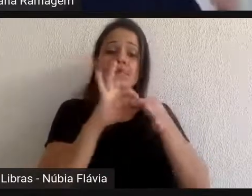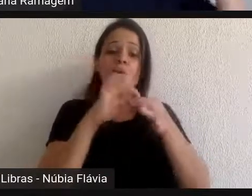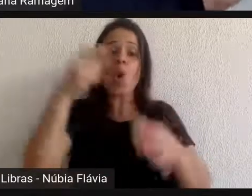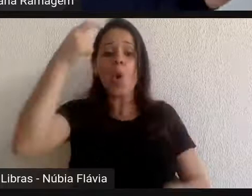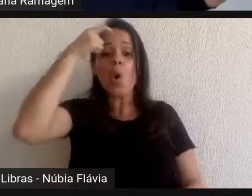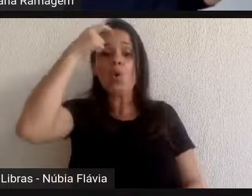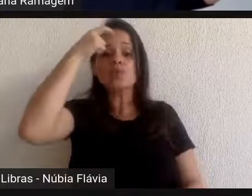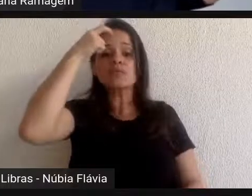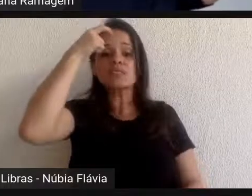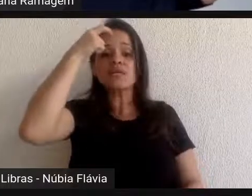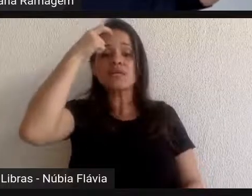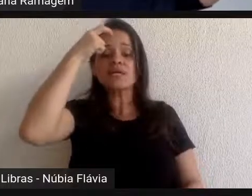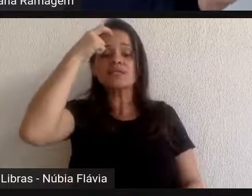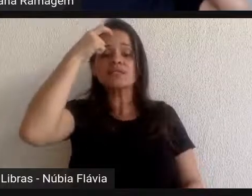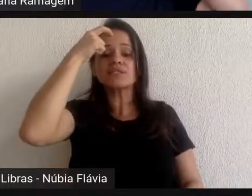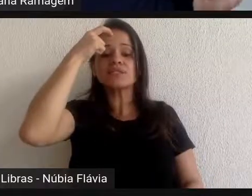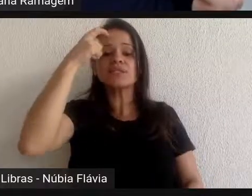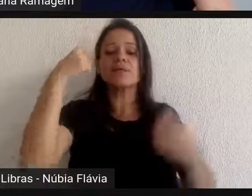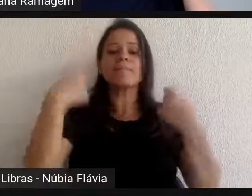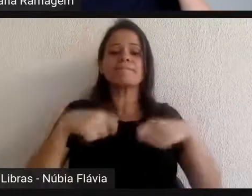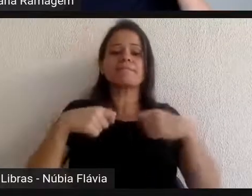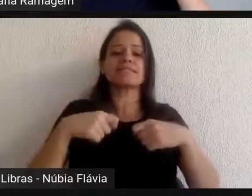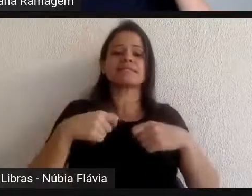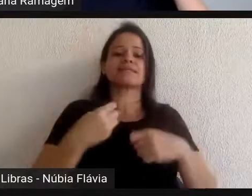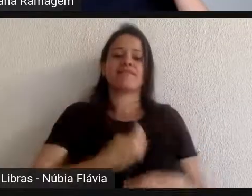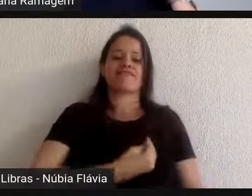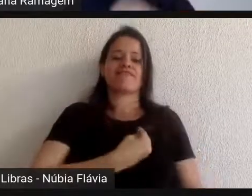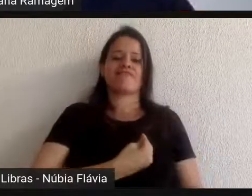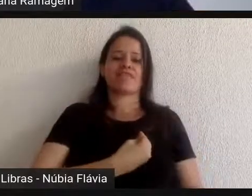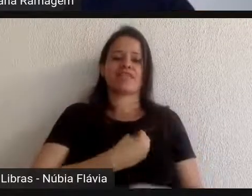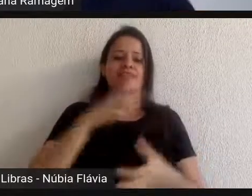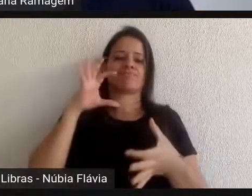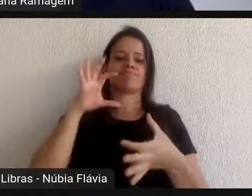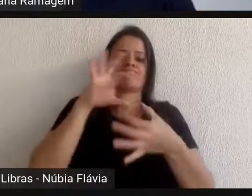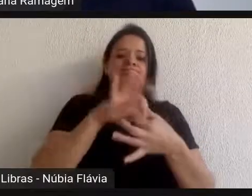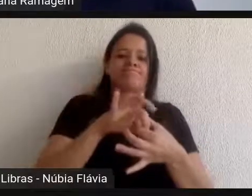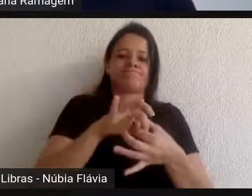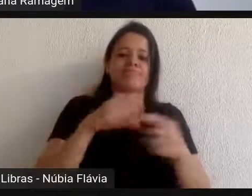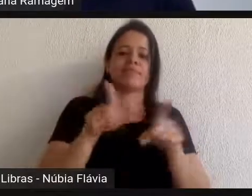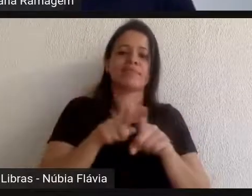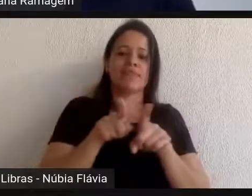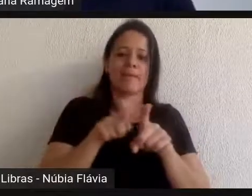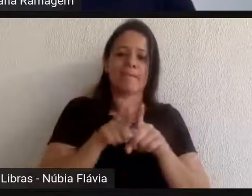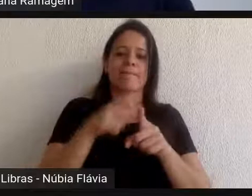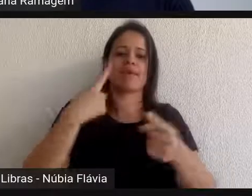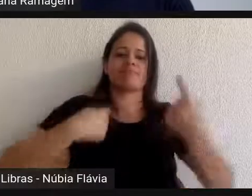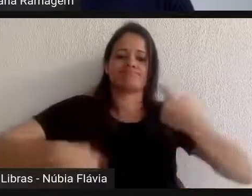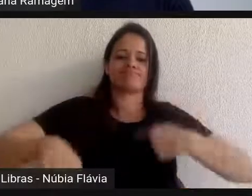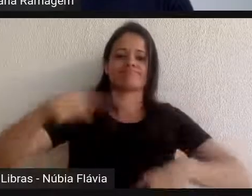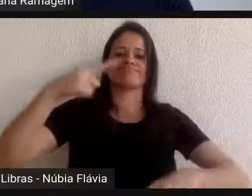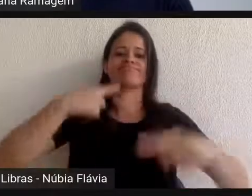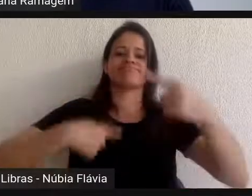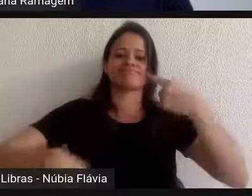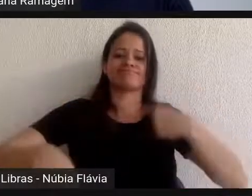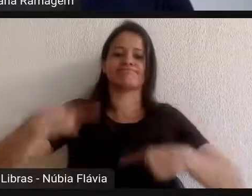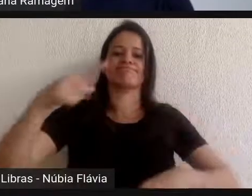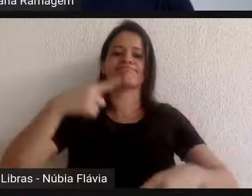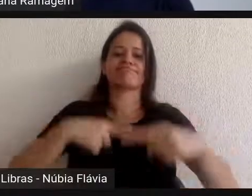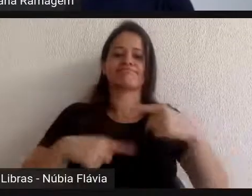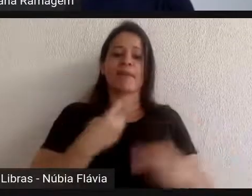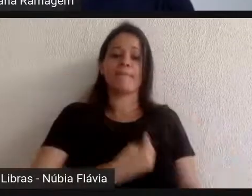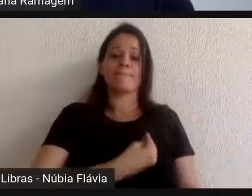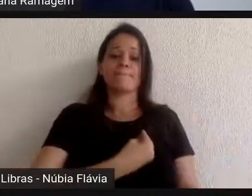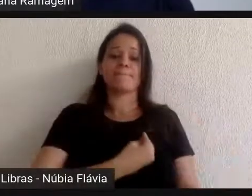está presente na nossa vida social, mas ela não se trata de uma informação